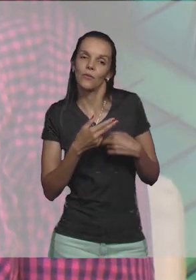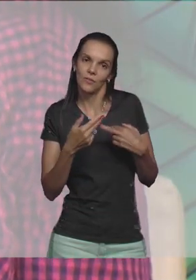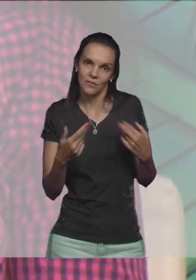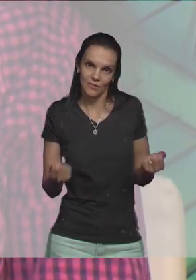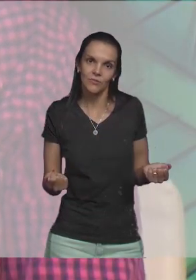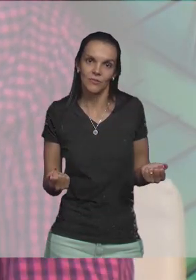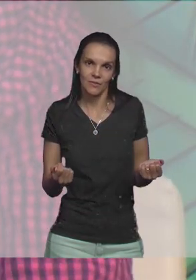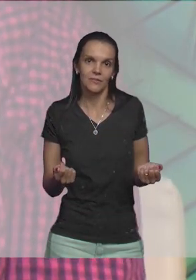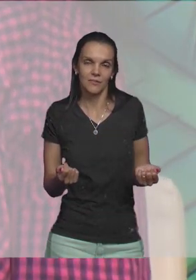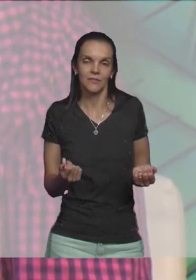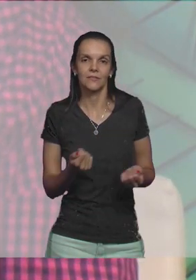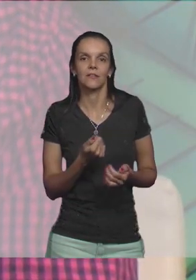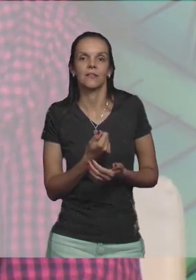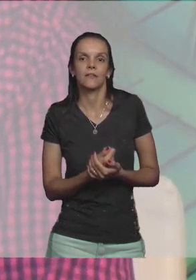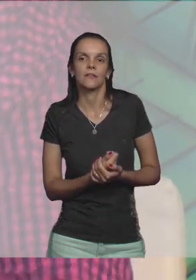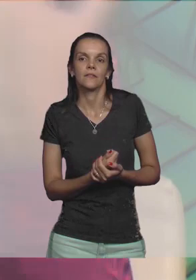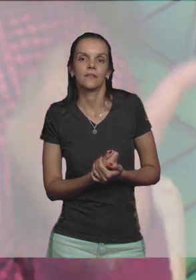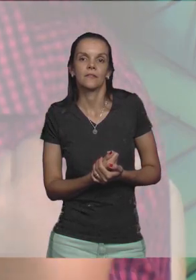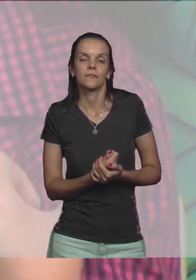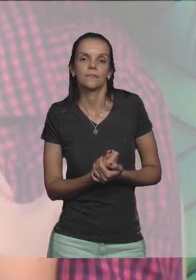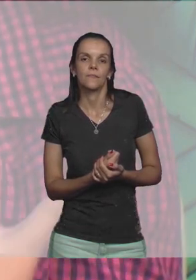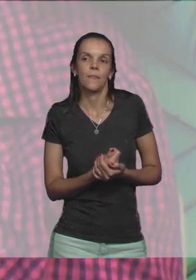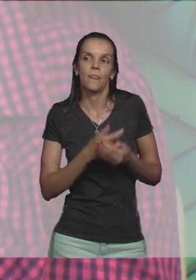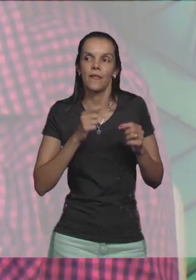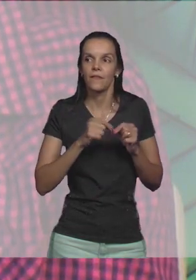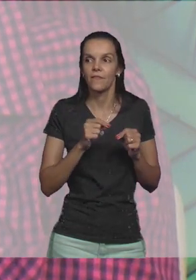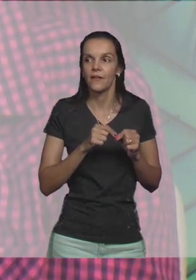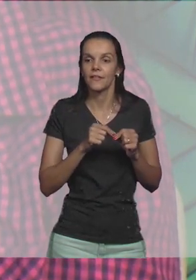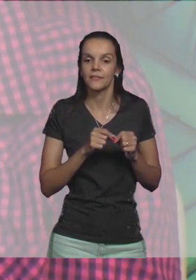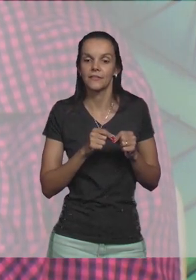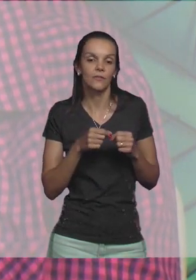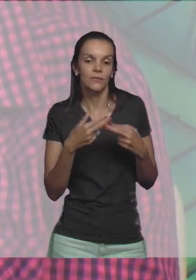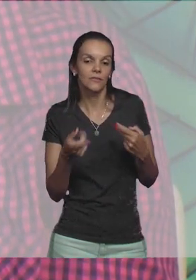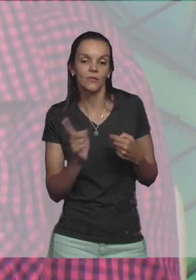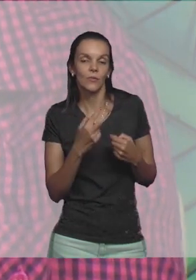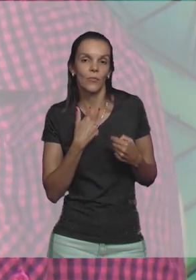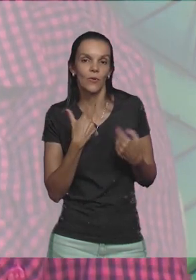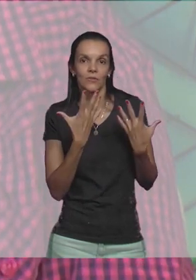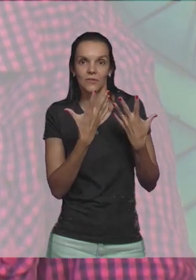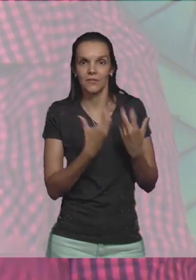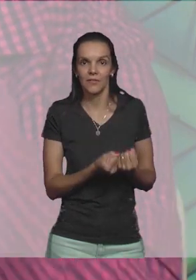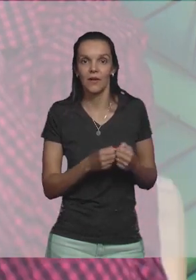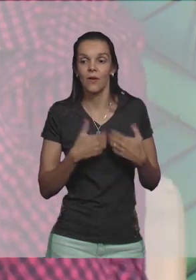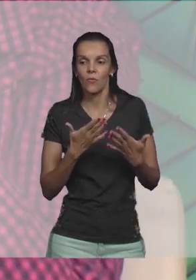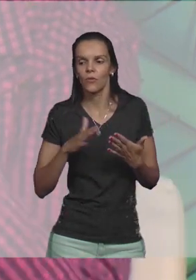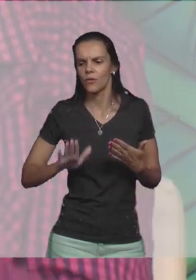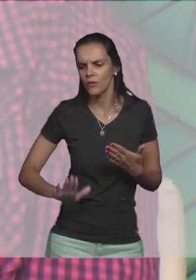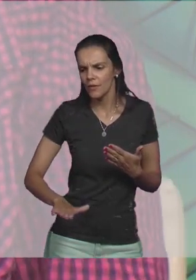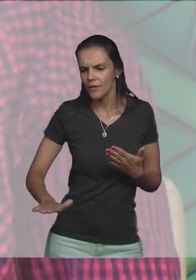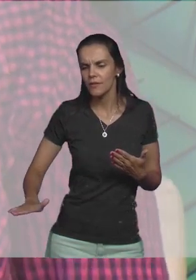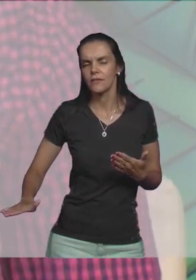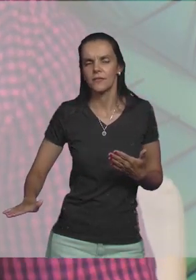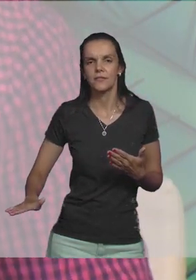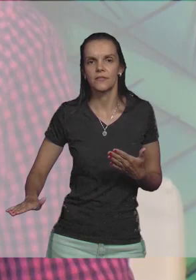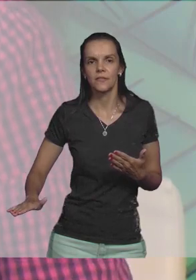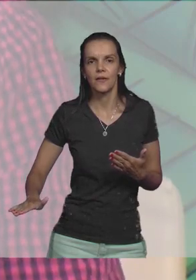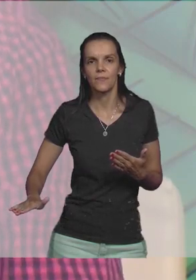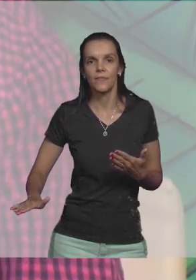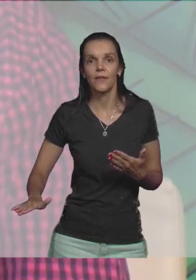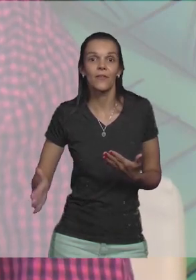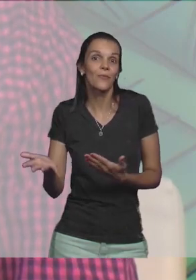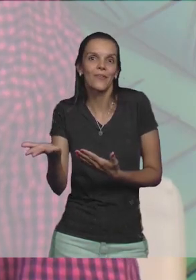outras questões, né? E essas outras questões, elas fazem uma negação da tua identidade. Quando a gente é criança, isso é muito complicado, porque é lógico que